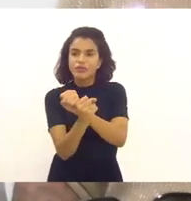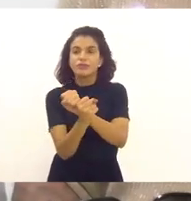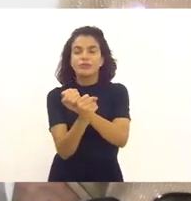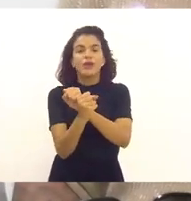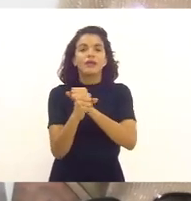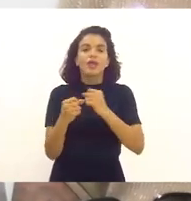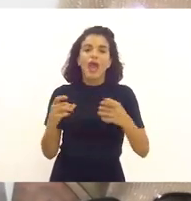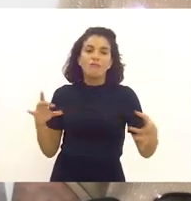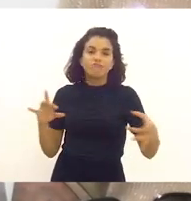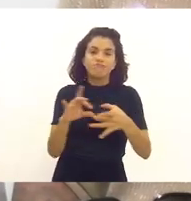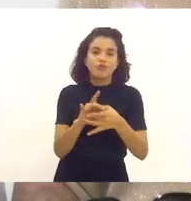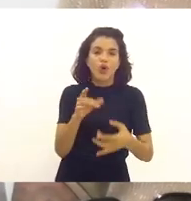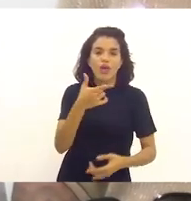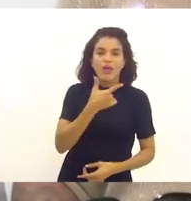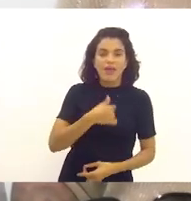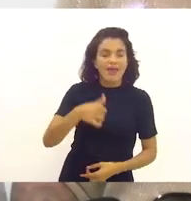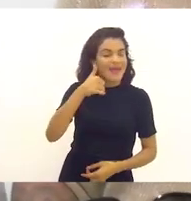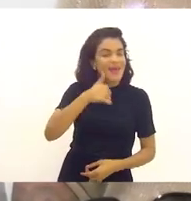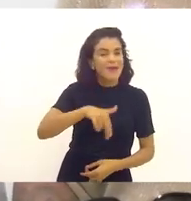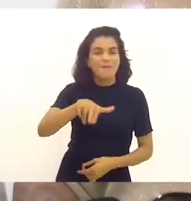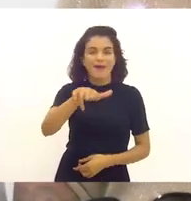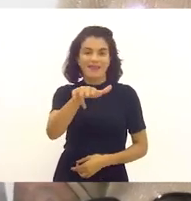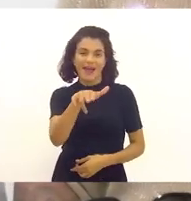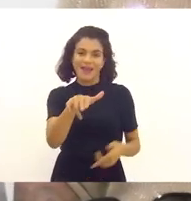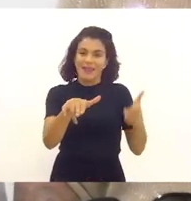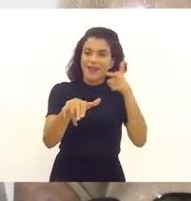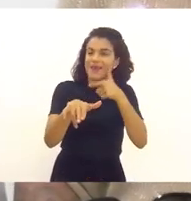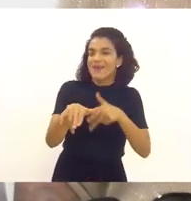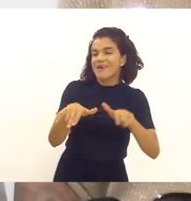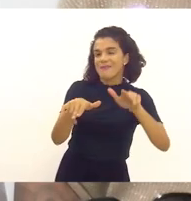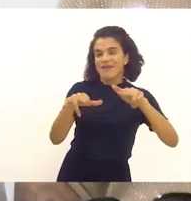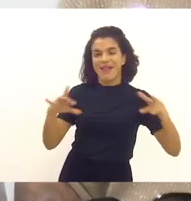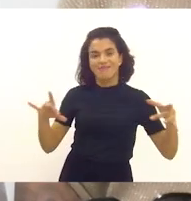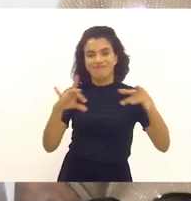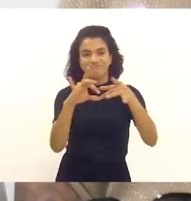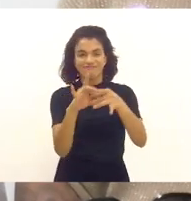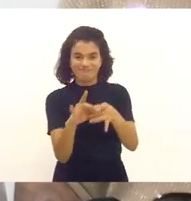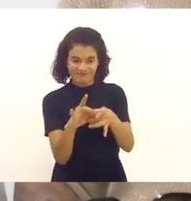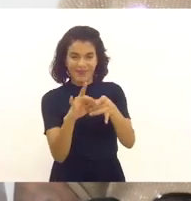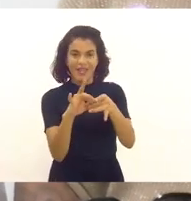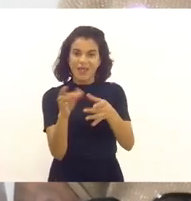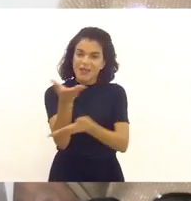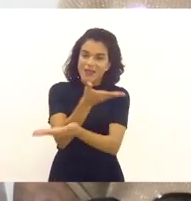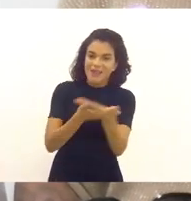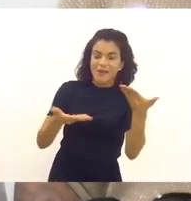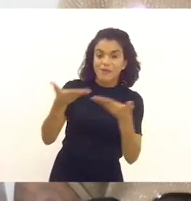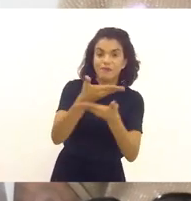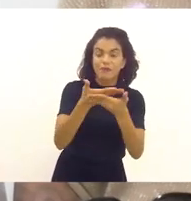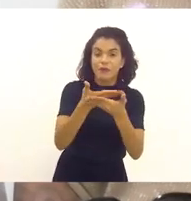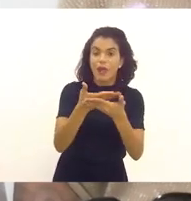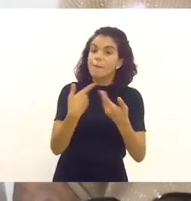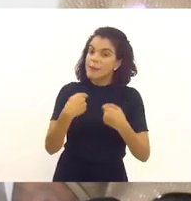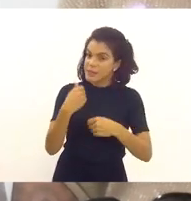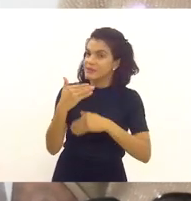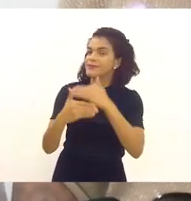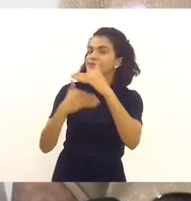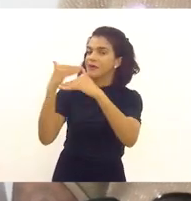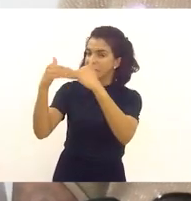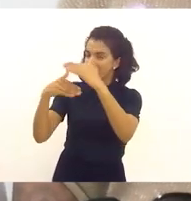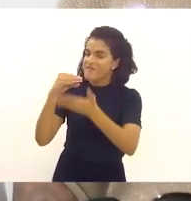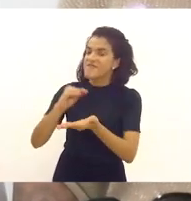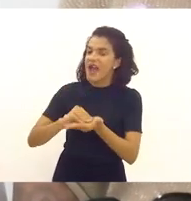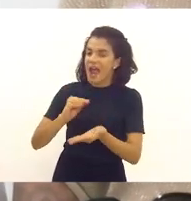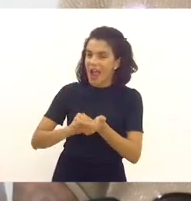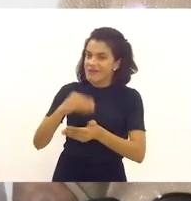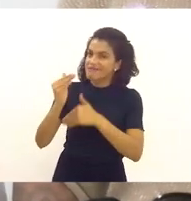irmandade A Nossa Irmandade entre as mulheres né o feminino da Fraternidade né que a irmandade entre os homens Mas a gente não precisa evoluir muito para desenvolver